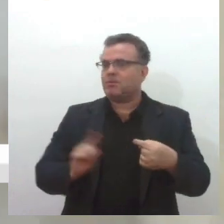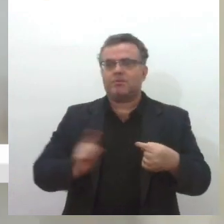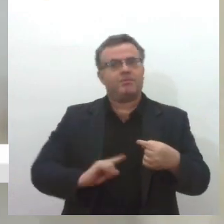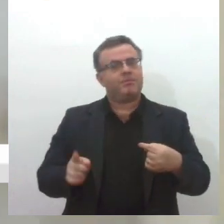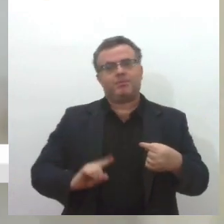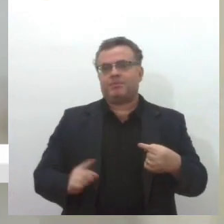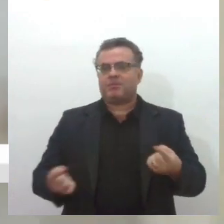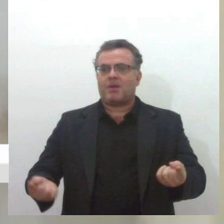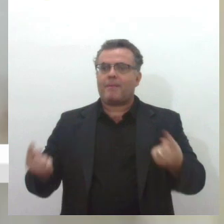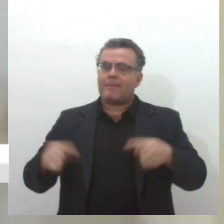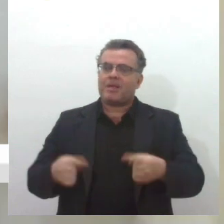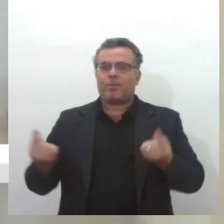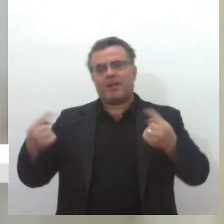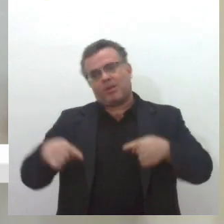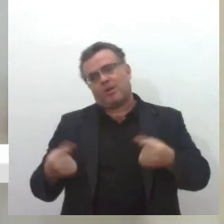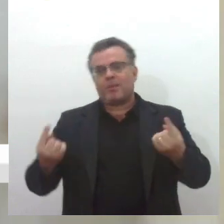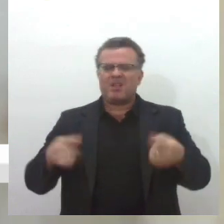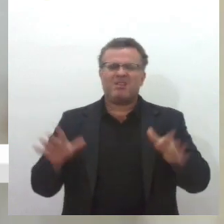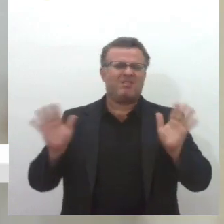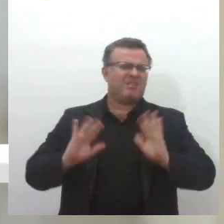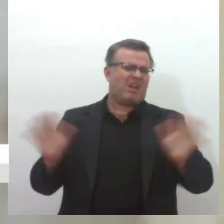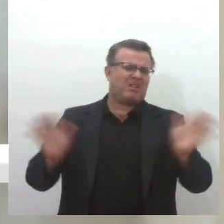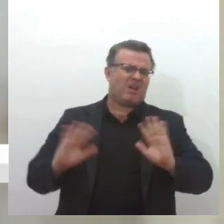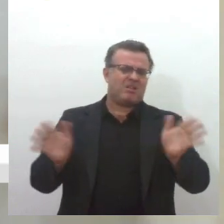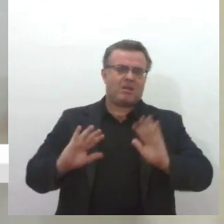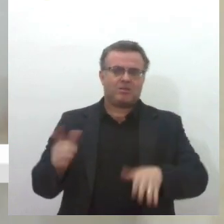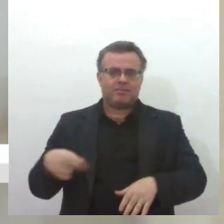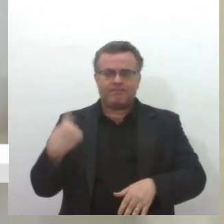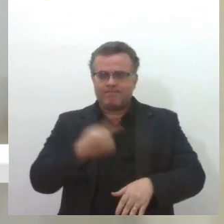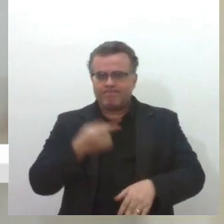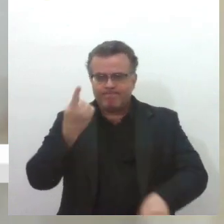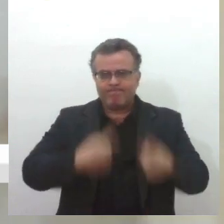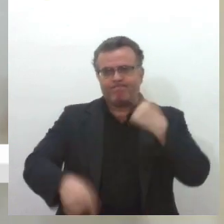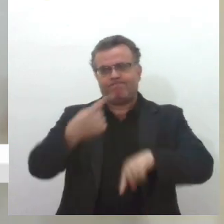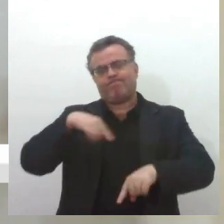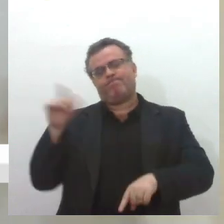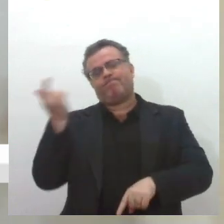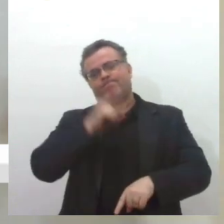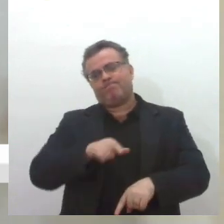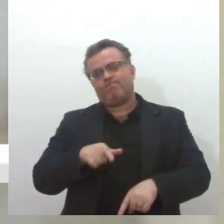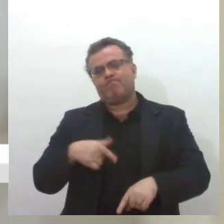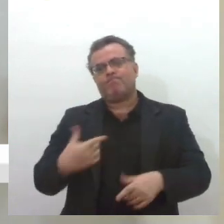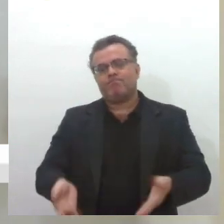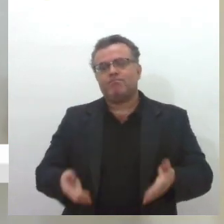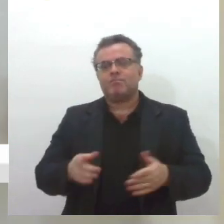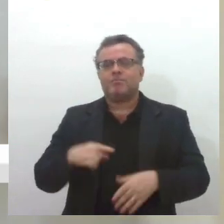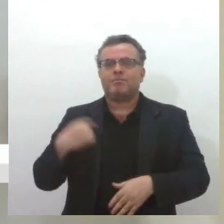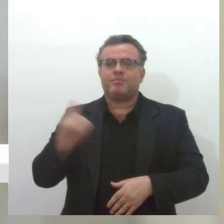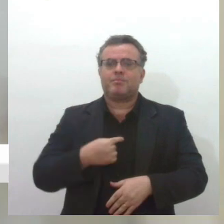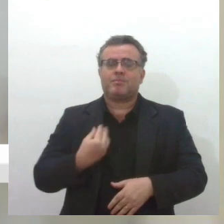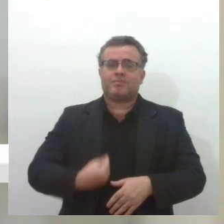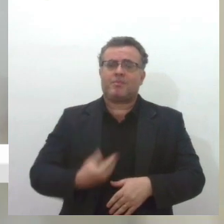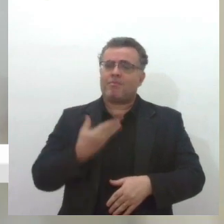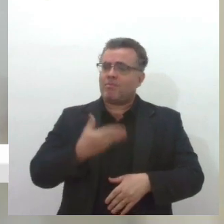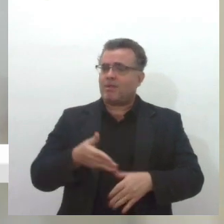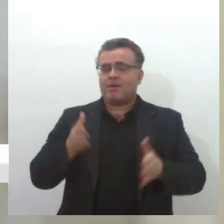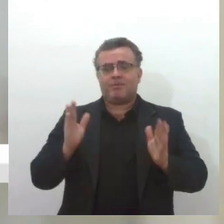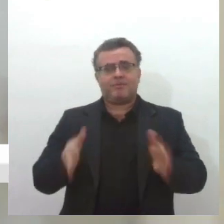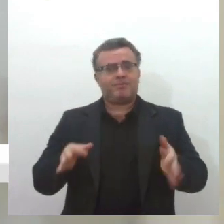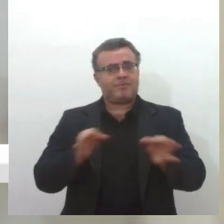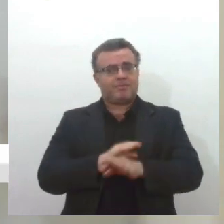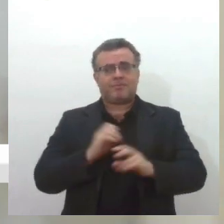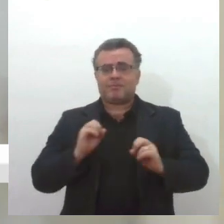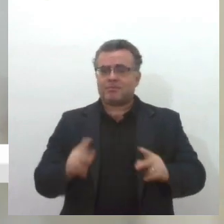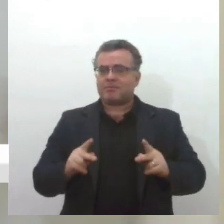ah, porque a gente tem que competir com o homem, a gente tem que conquistar o nosso espaço. Eu acho que a gente não precisa conquistar o nosso espaço, não, o nosso espaço já está lá, já está bem definido, nossos